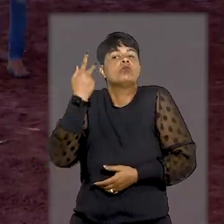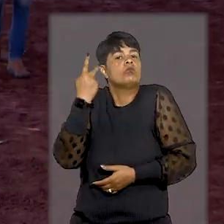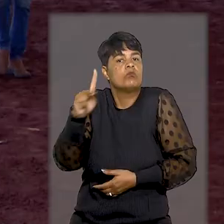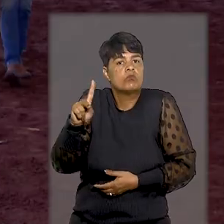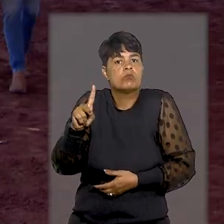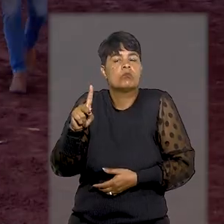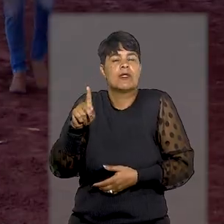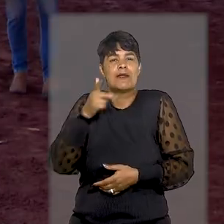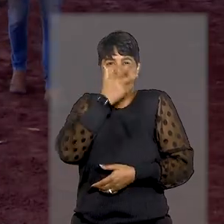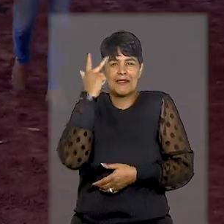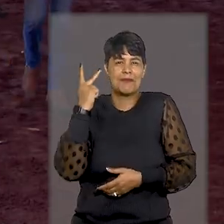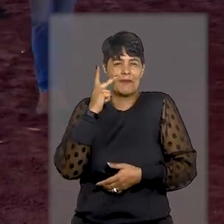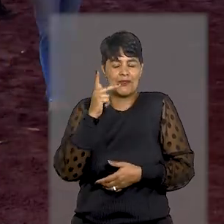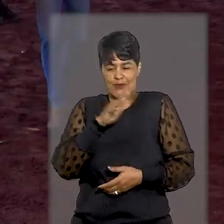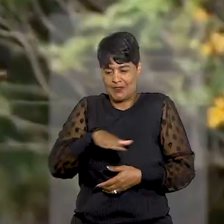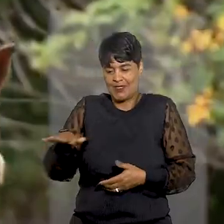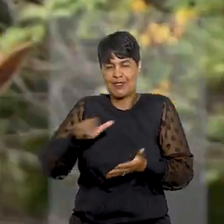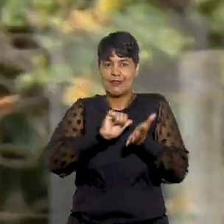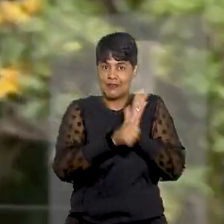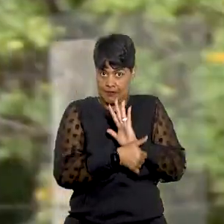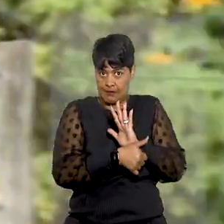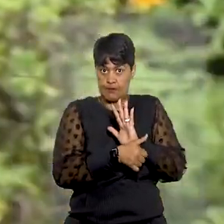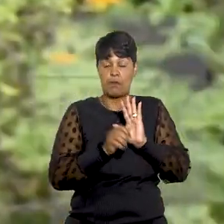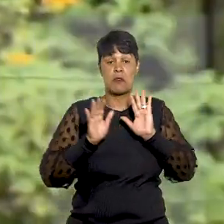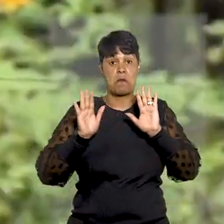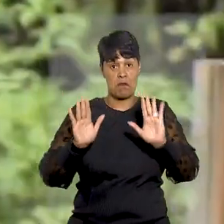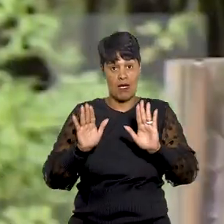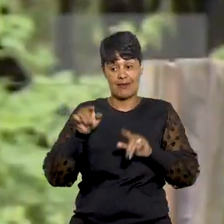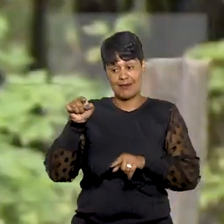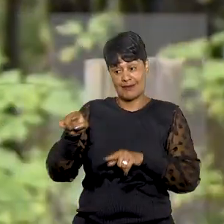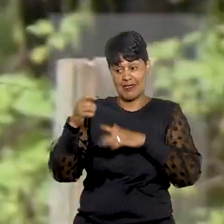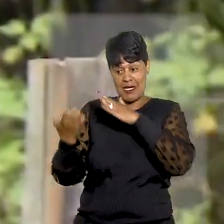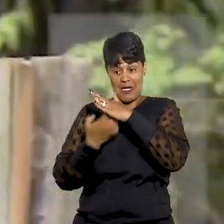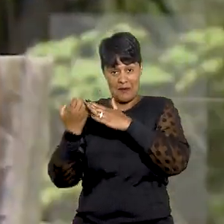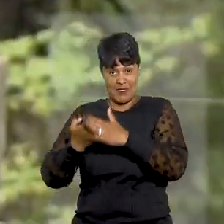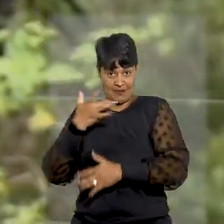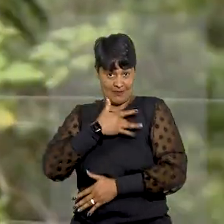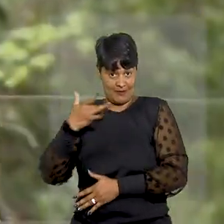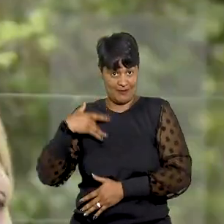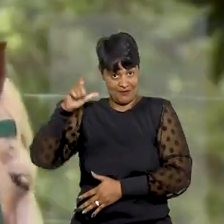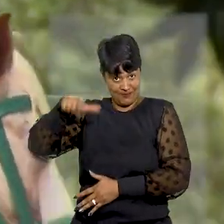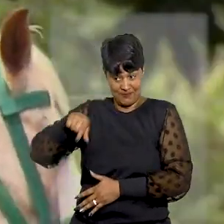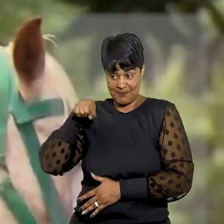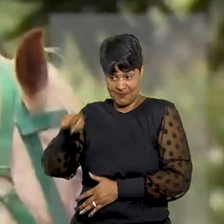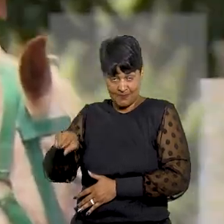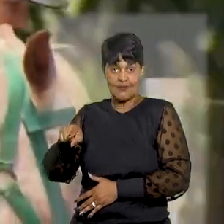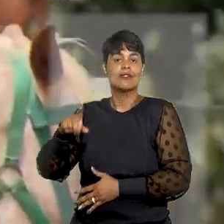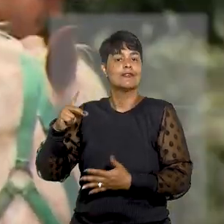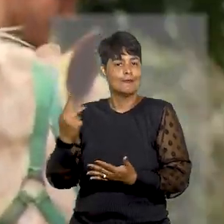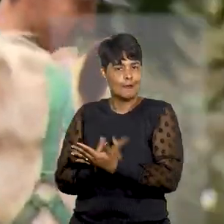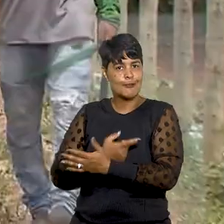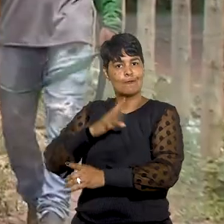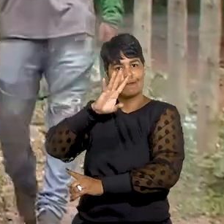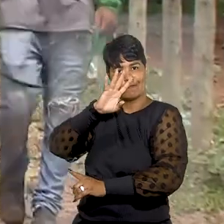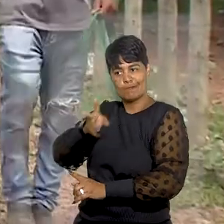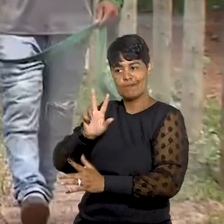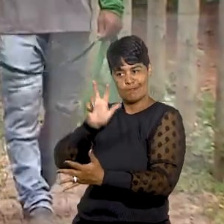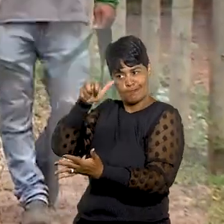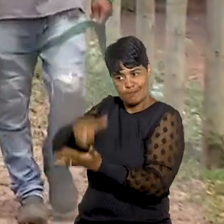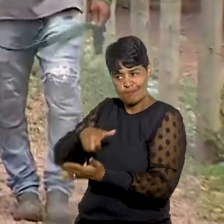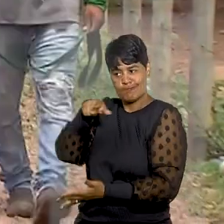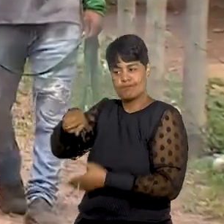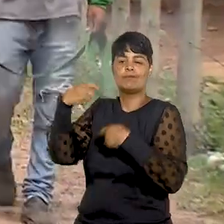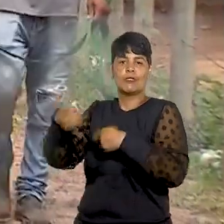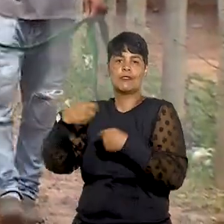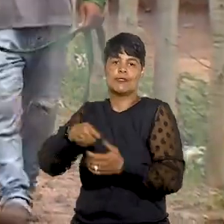para criança com síndrome de down Em ambos os casos a operadora de saúde foi condenada pelas instâncias Ordinárias a